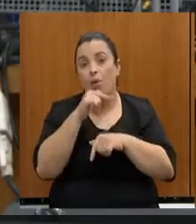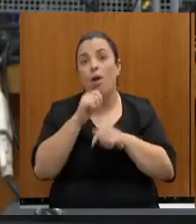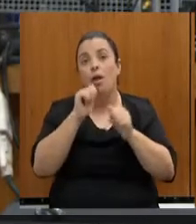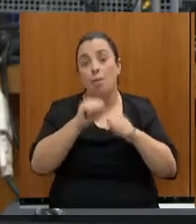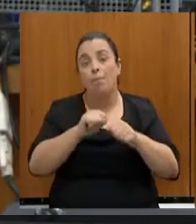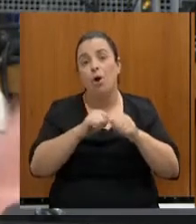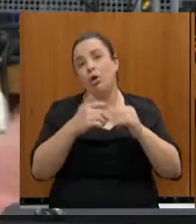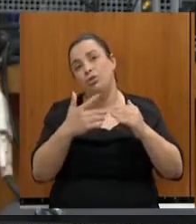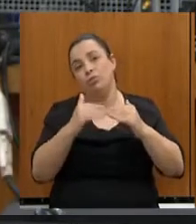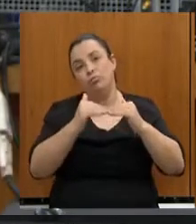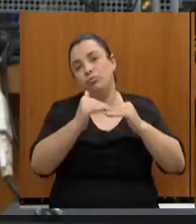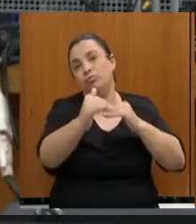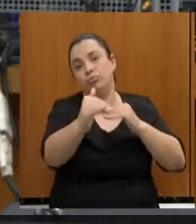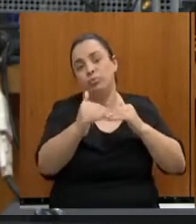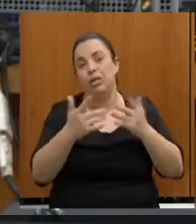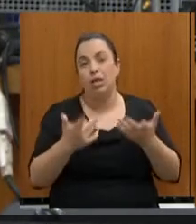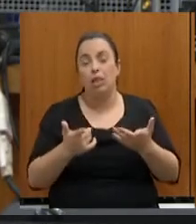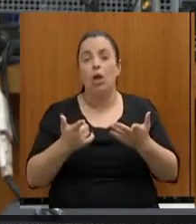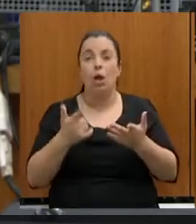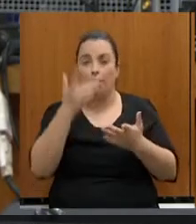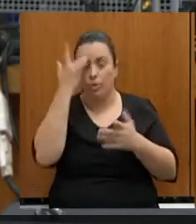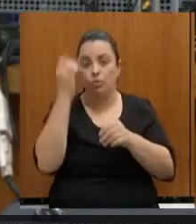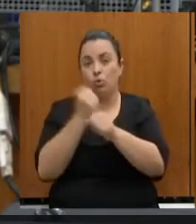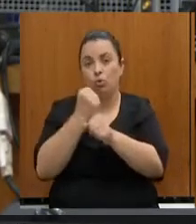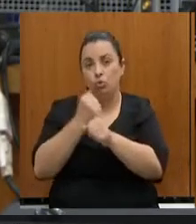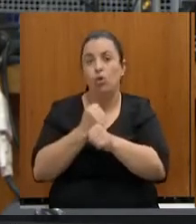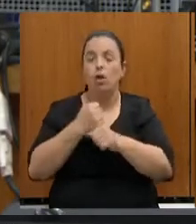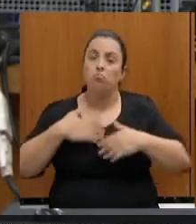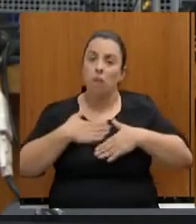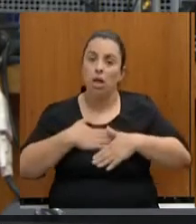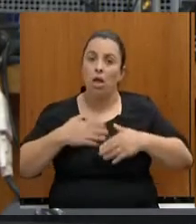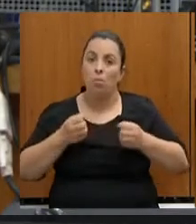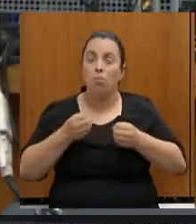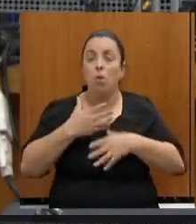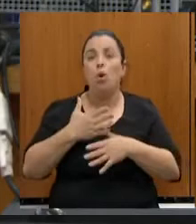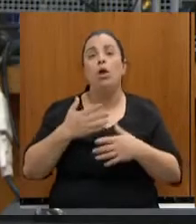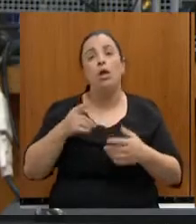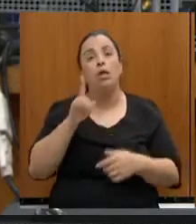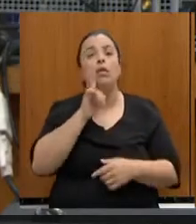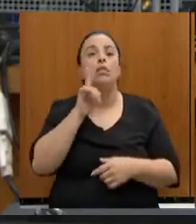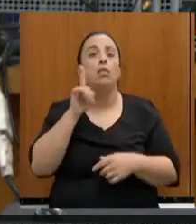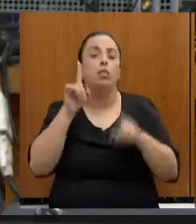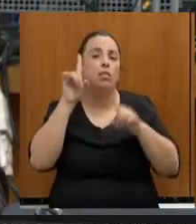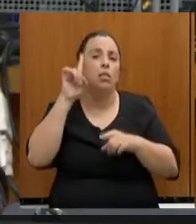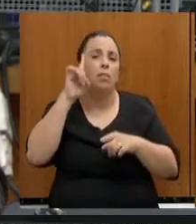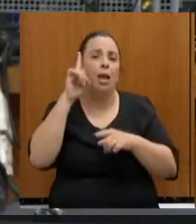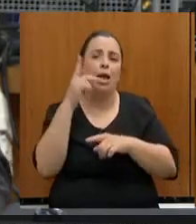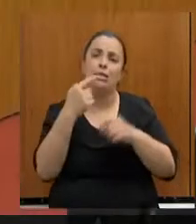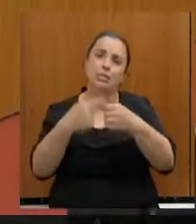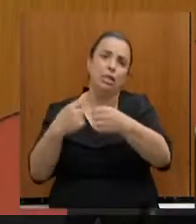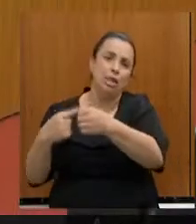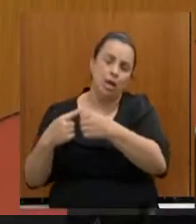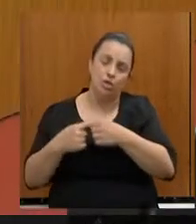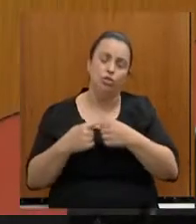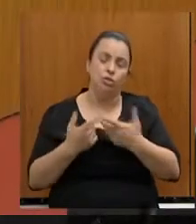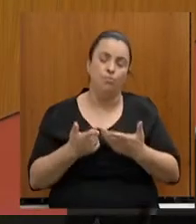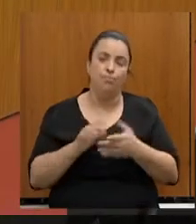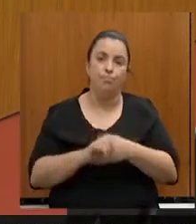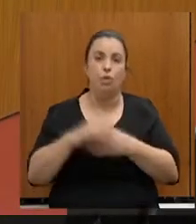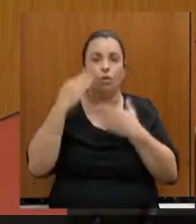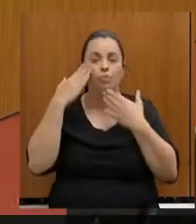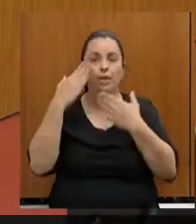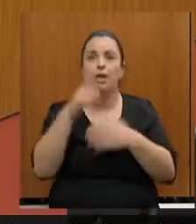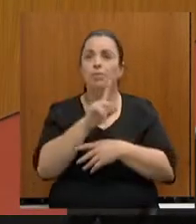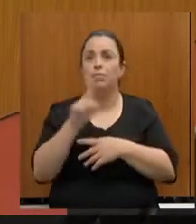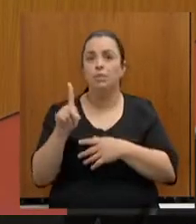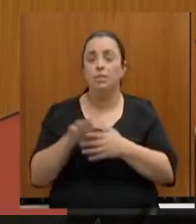conferir no solo inteiro então agrada tanto Construtor quanto à questão urbanística como tudo obrigado secretário Obrigado Presidente